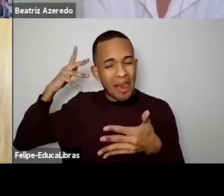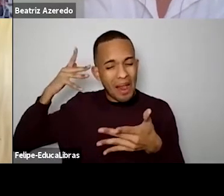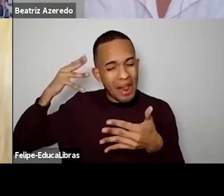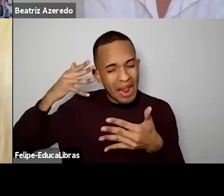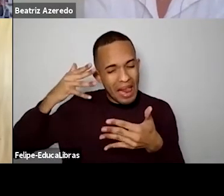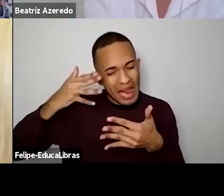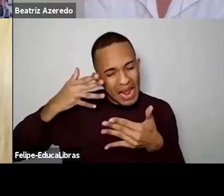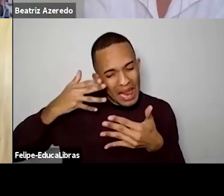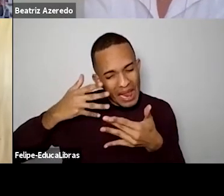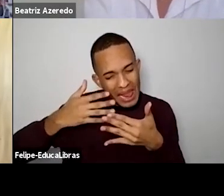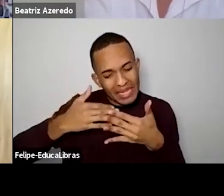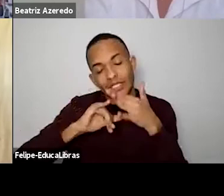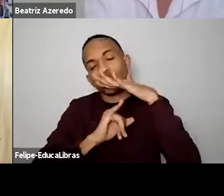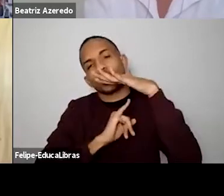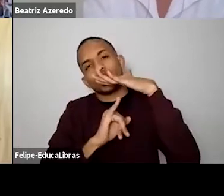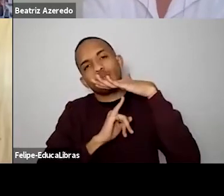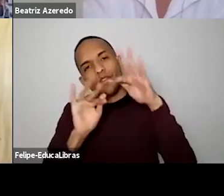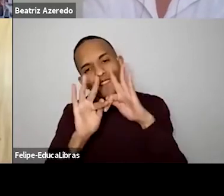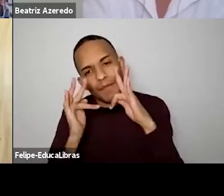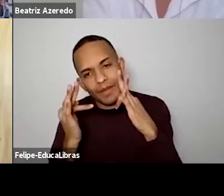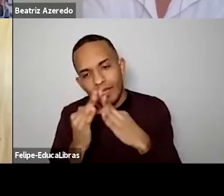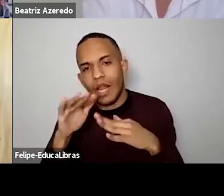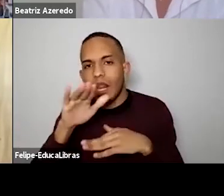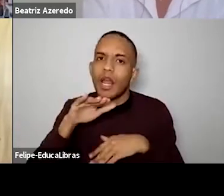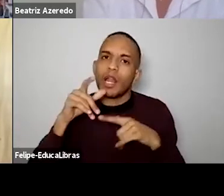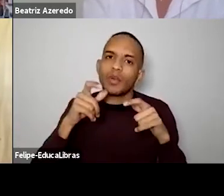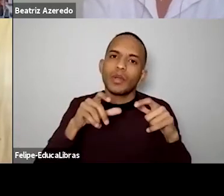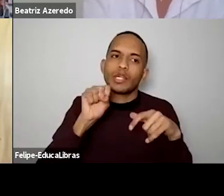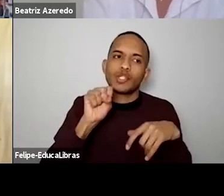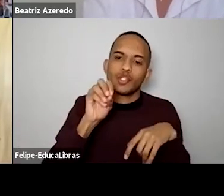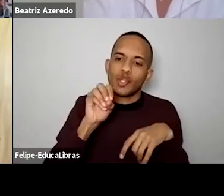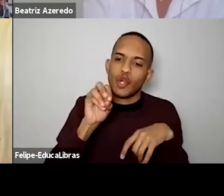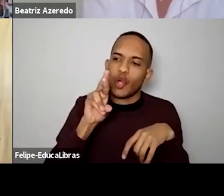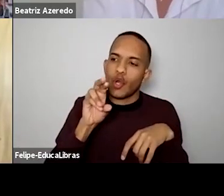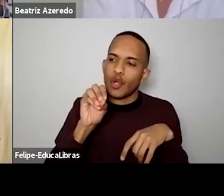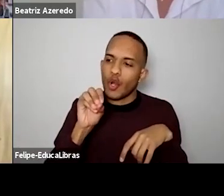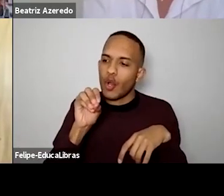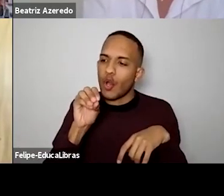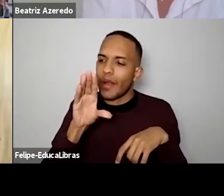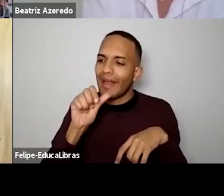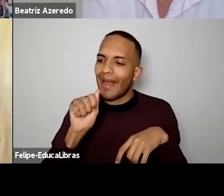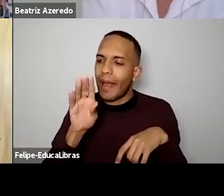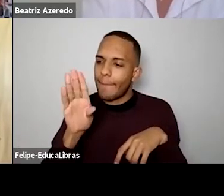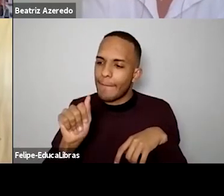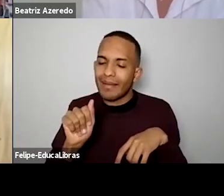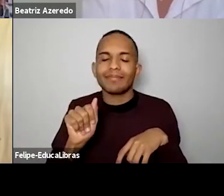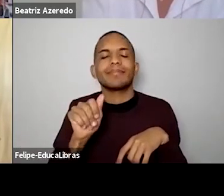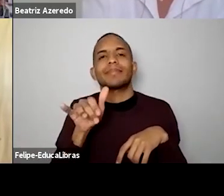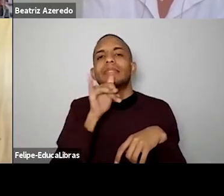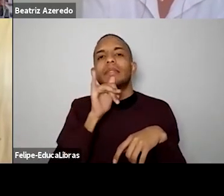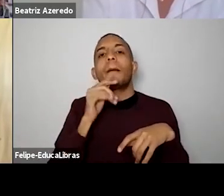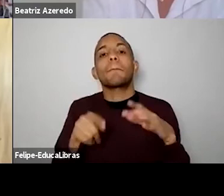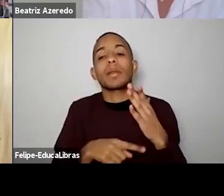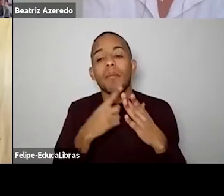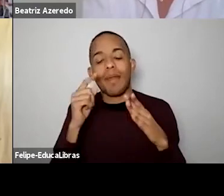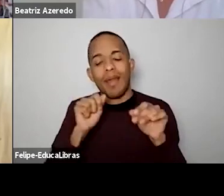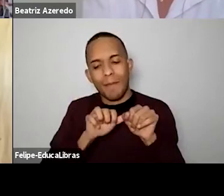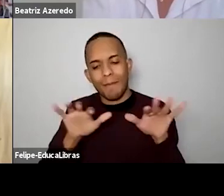de um instituto familiar e do Doa Sorocaba, que foi a primeira campanha comunitária brasileira, né? Conta pra